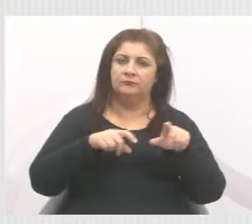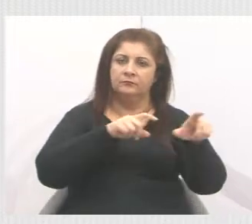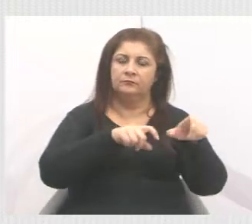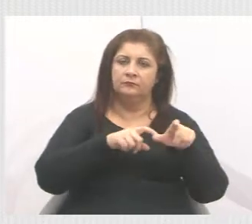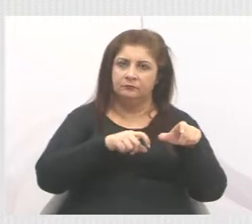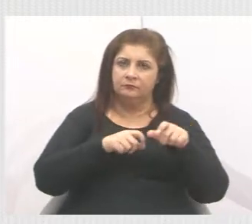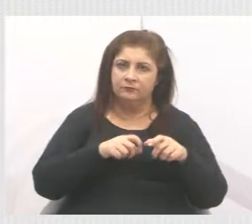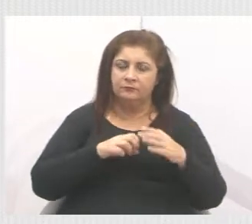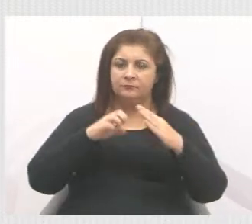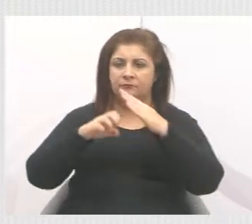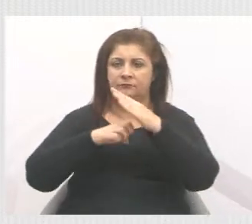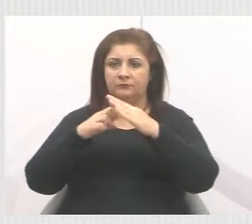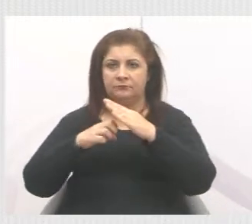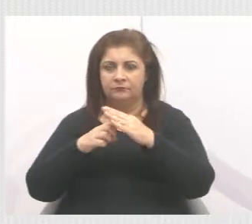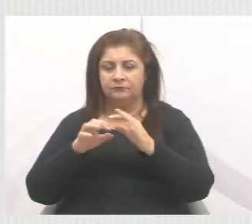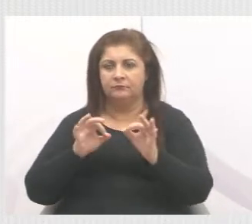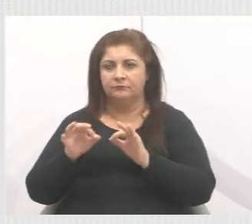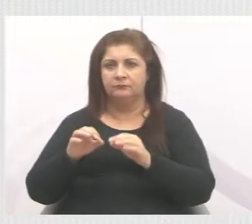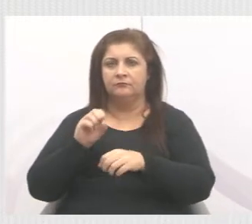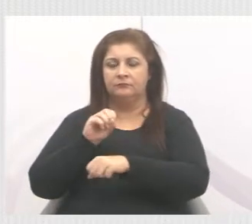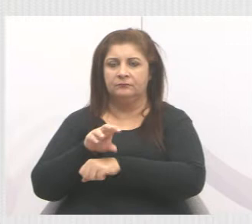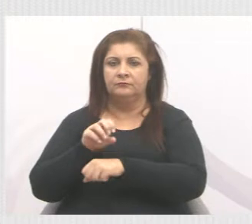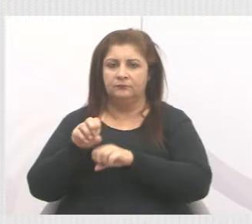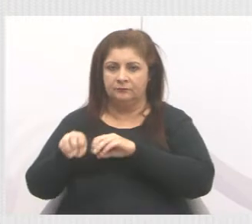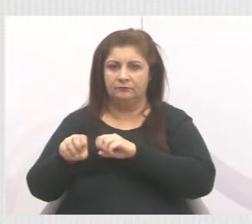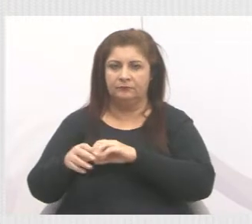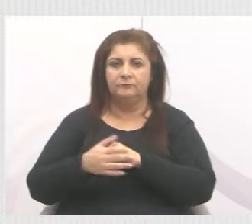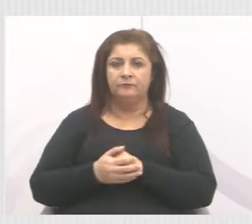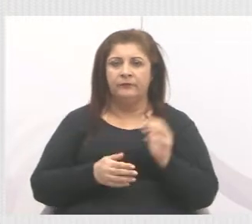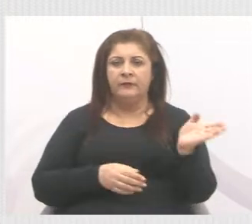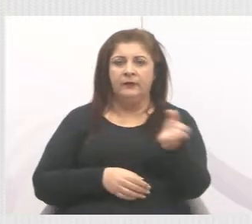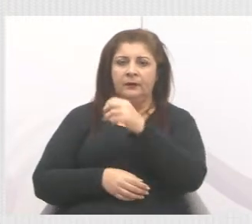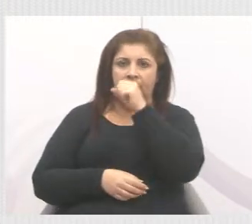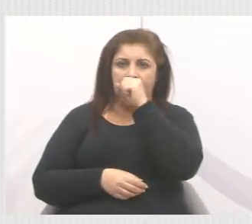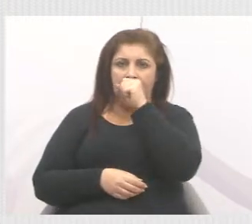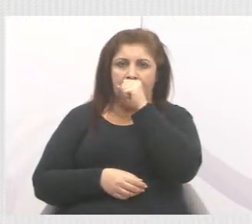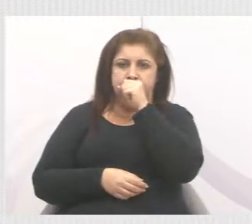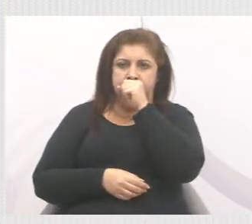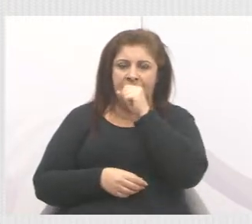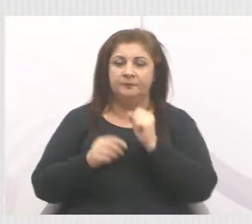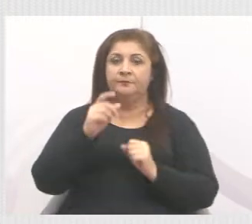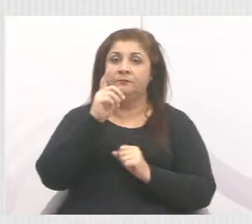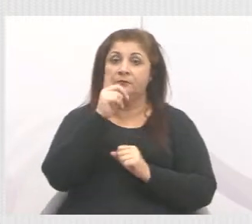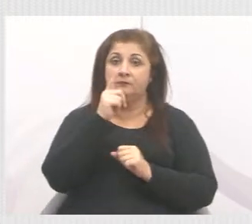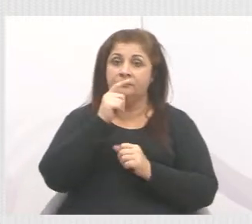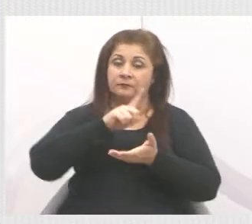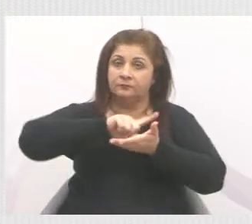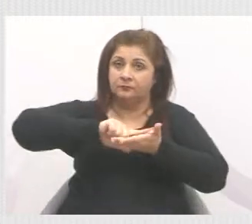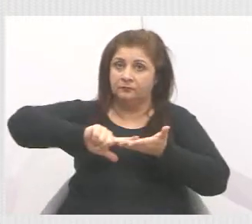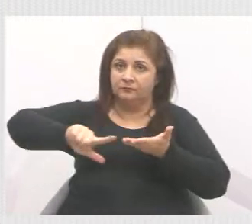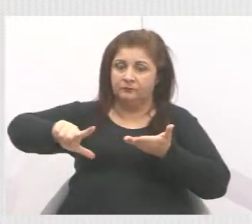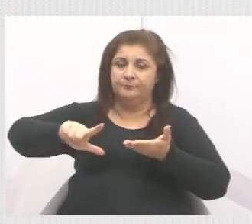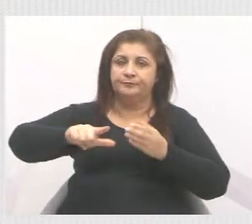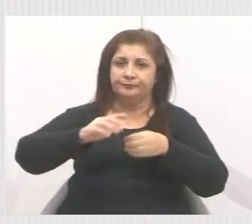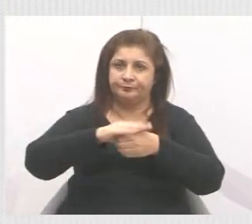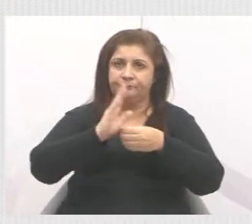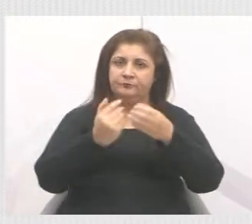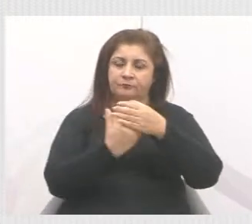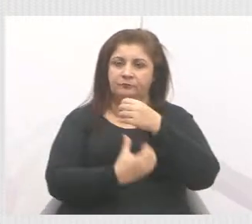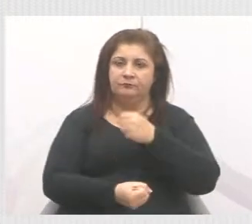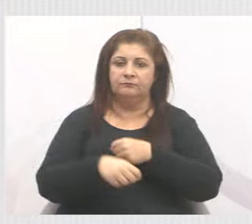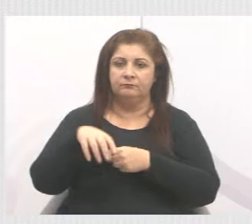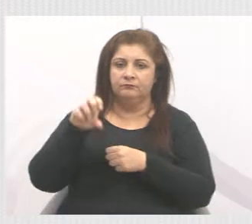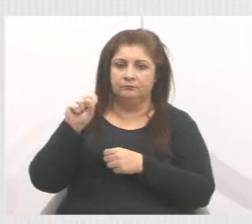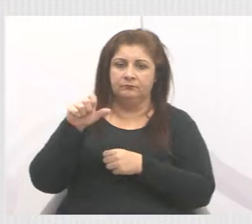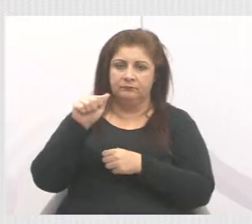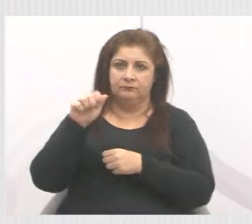Empreendedor e o Programa Investe Jacareí. Saneamento, a gente sai de 181 para 165